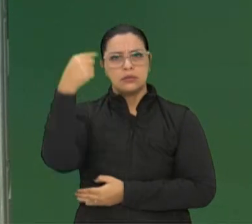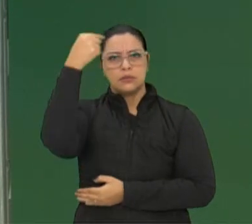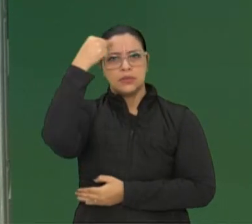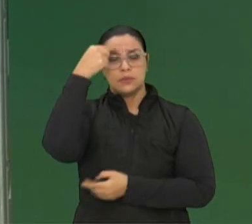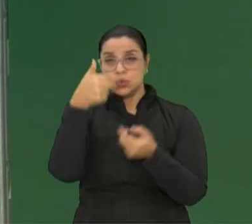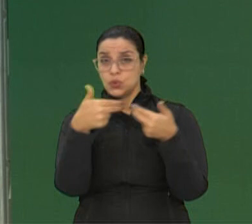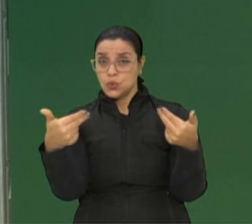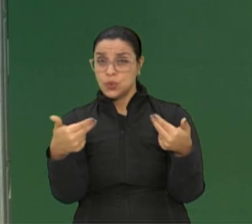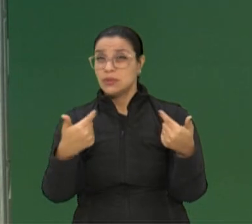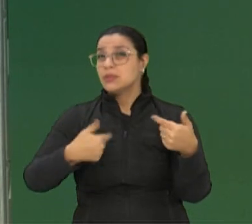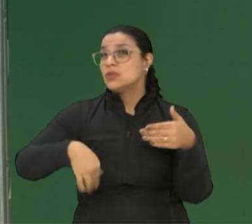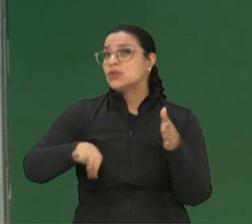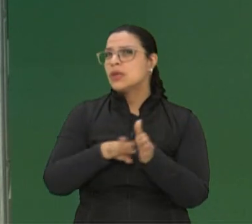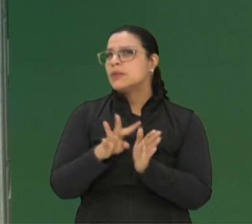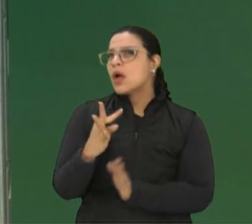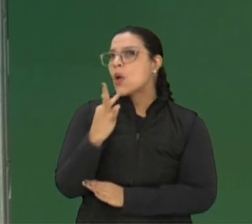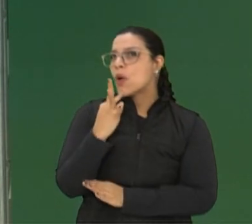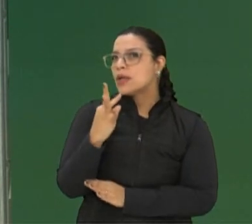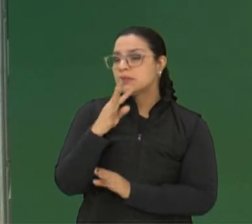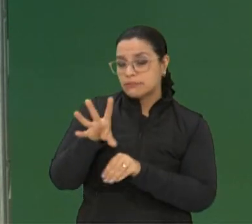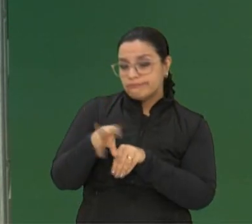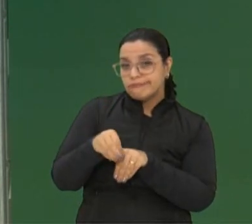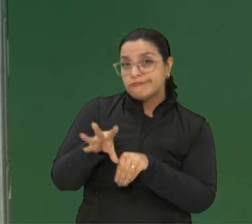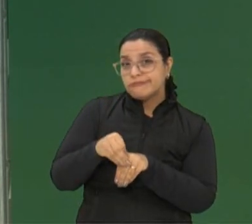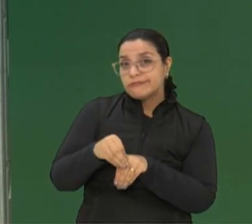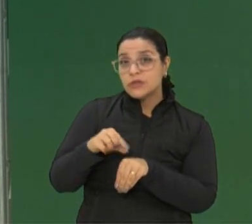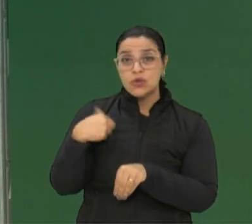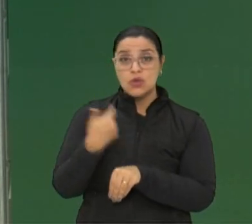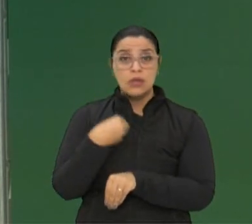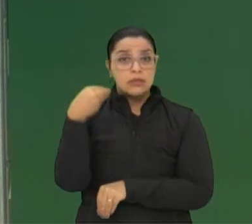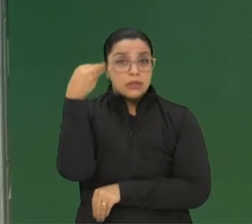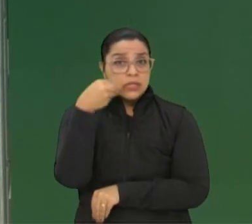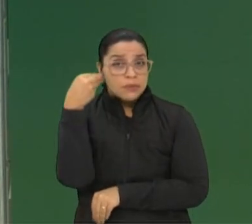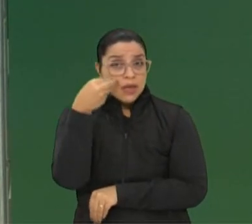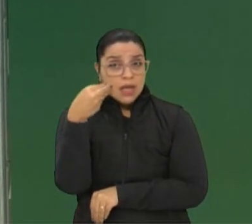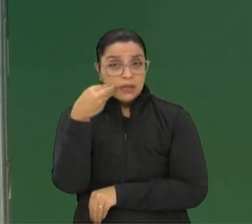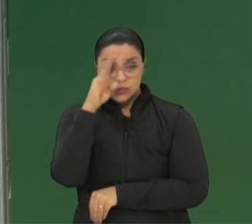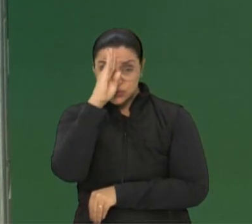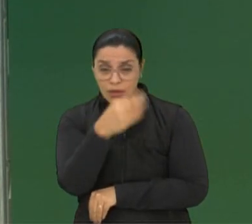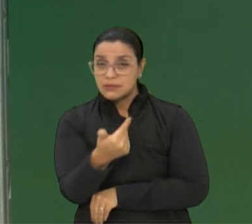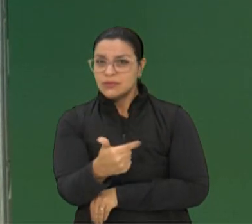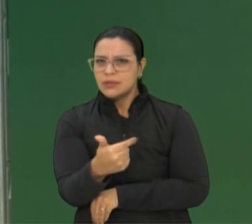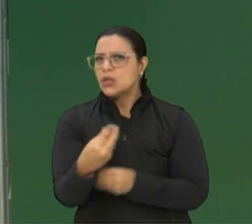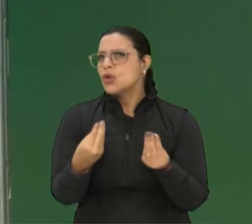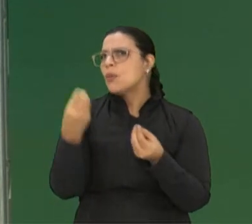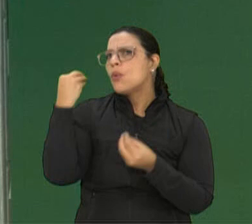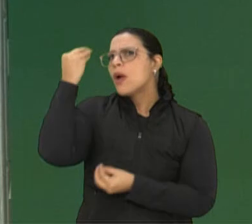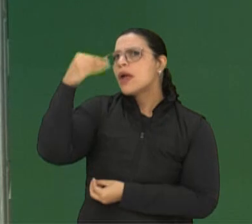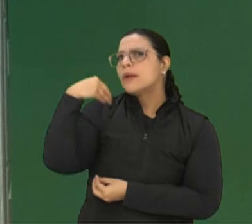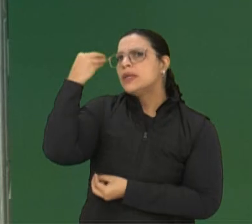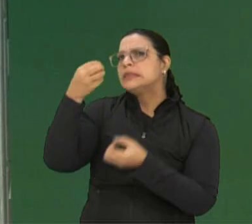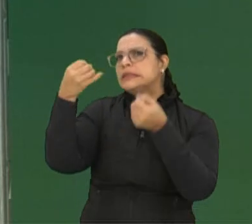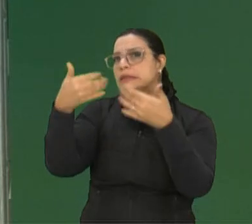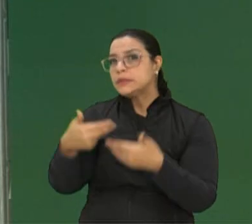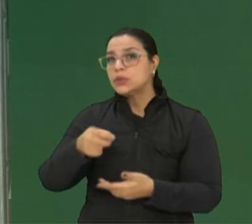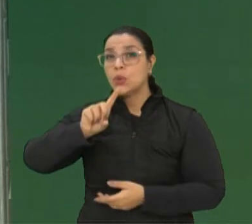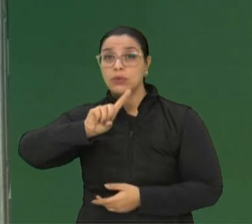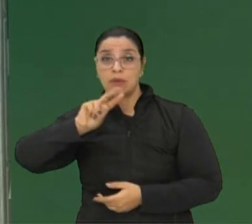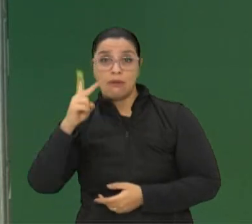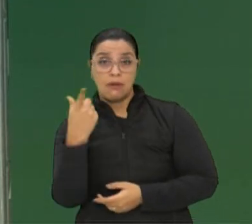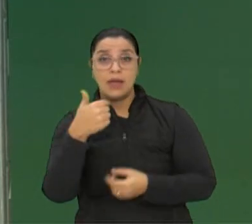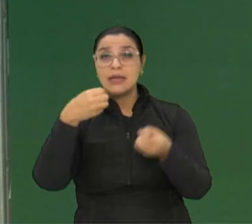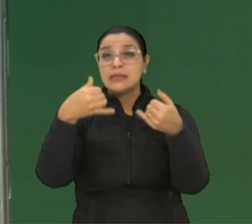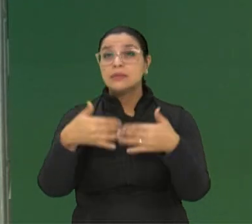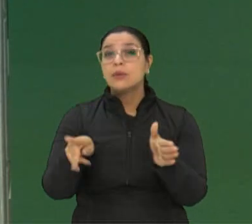em coisas e chegamos a conhecimentos que nós não temos uma experiência direta. E como que os empiristas explicam isso? O Hume explica isso com